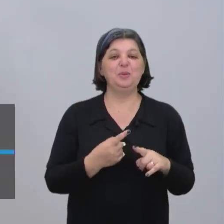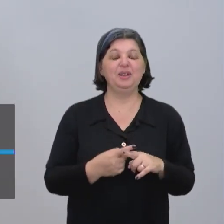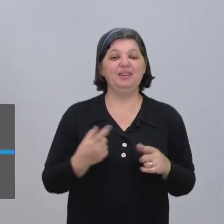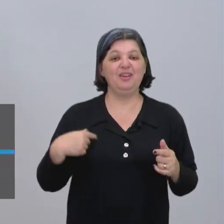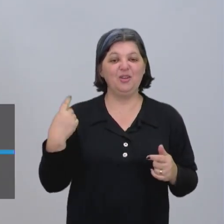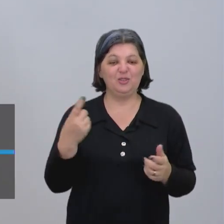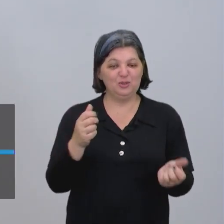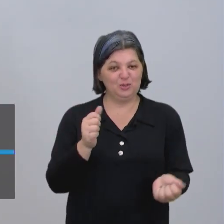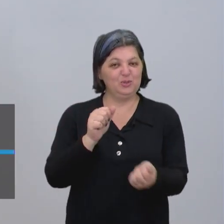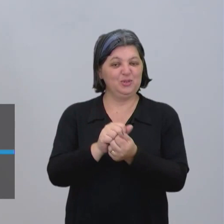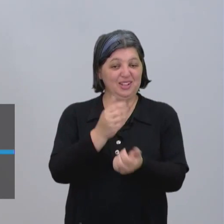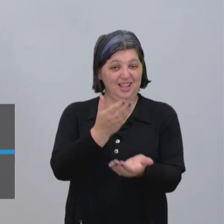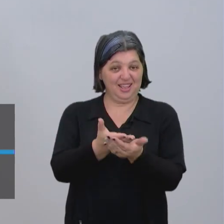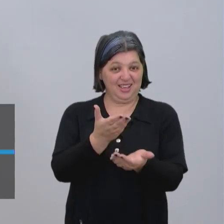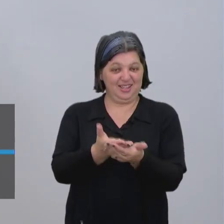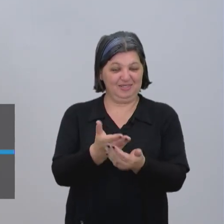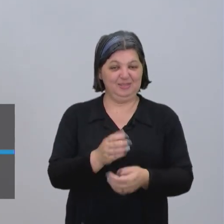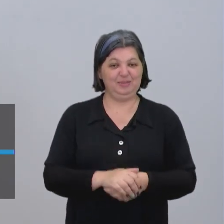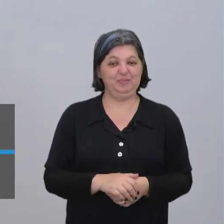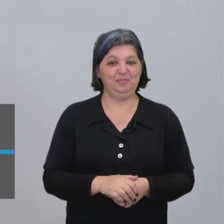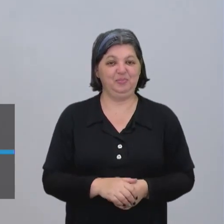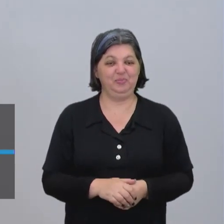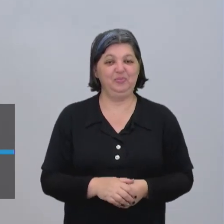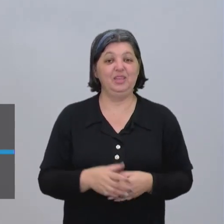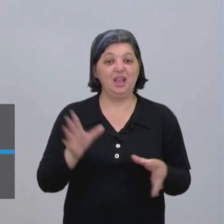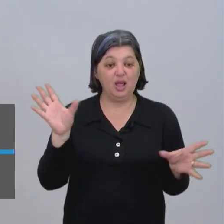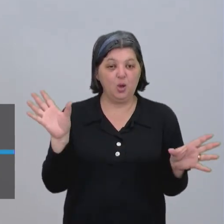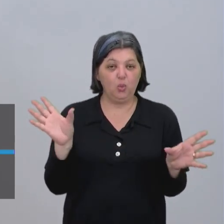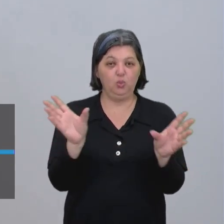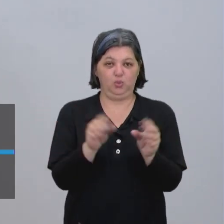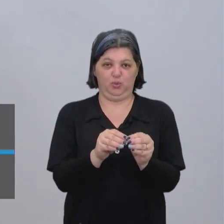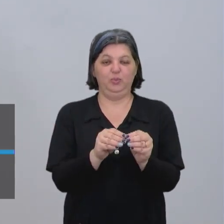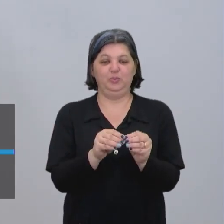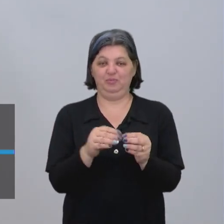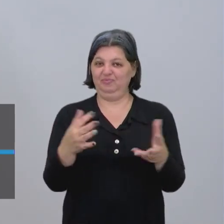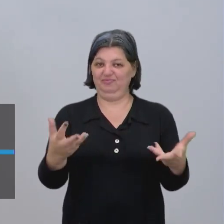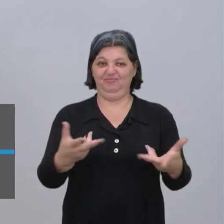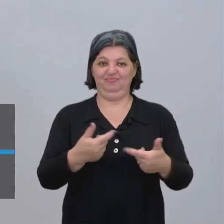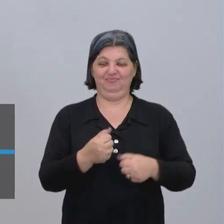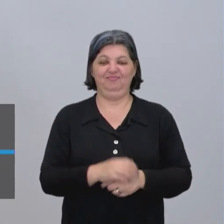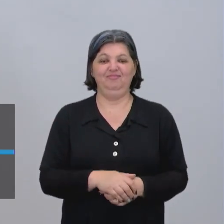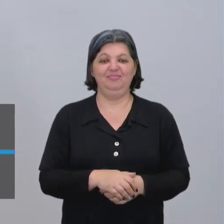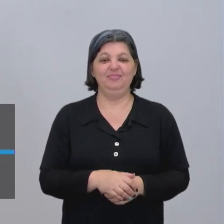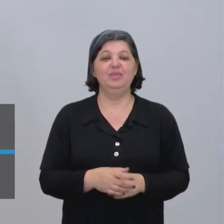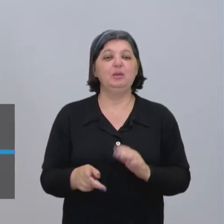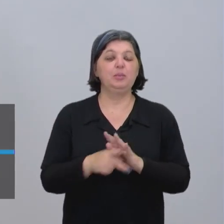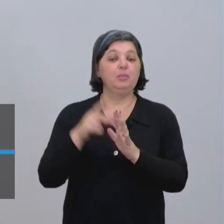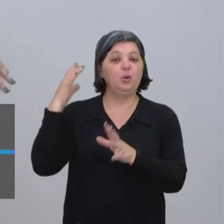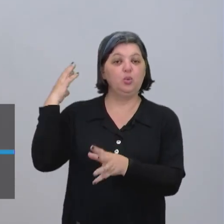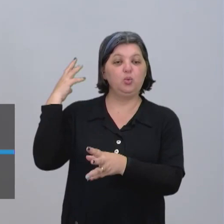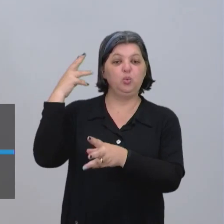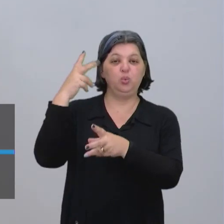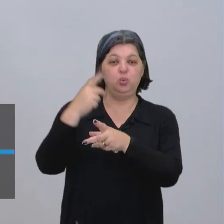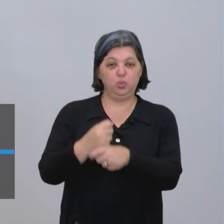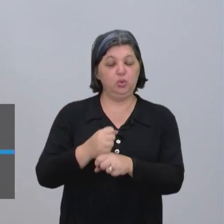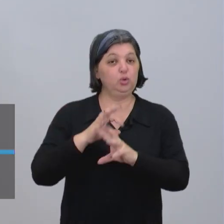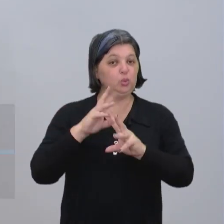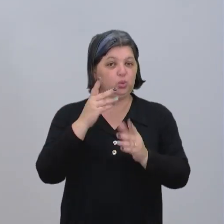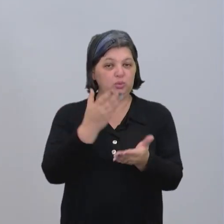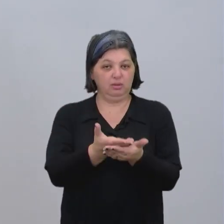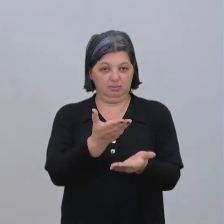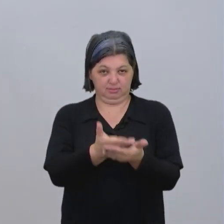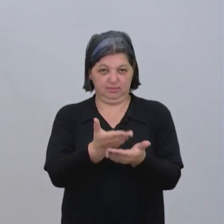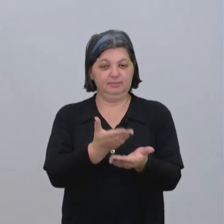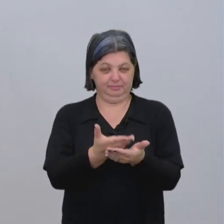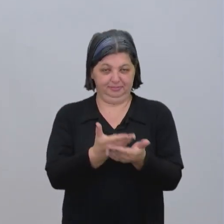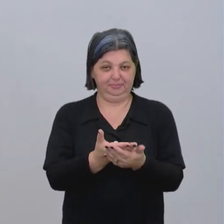aqui para mais uma aula e dessa vez, né, aquele resumão maravilhoso, onde a gente vai retomar tudo que a gente viu, né, durante as